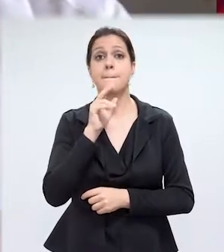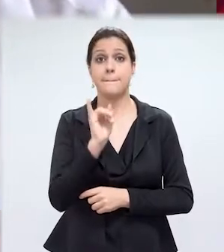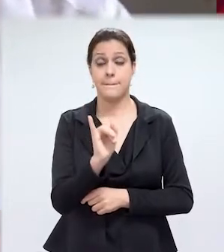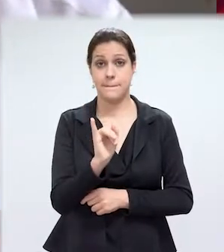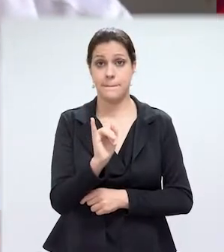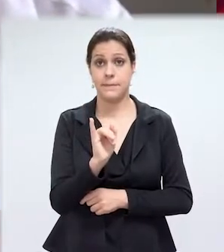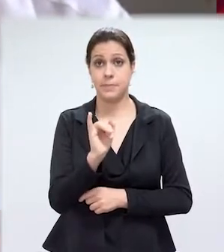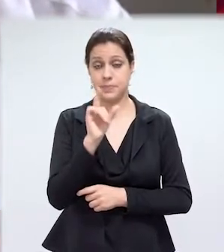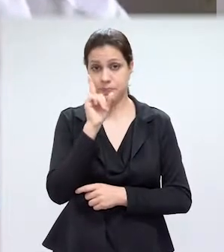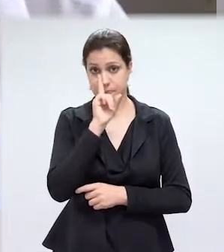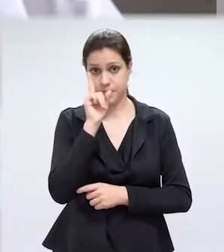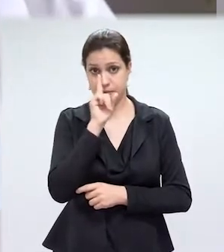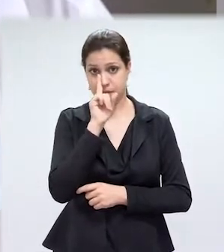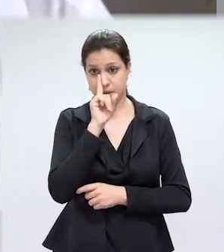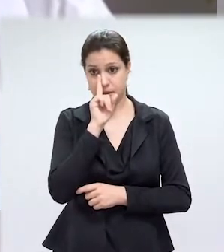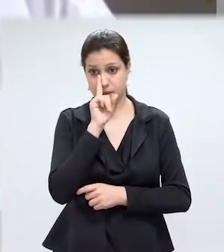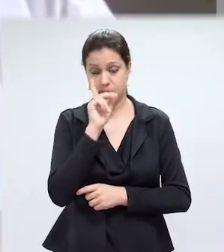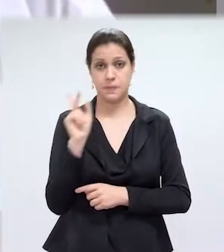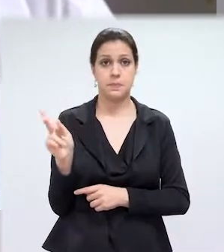dos pais